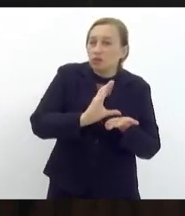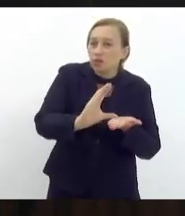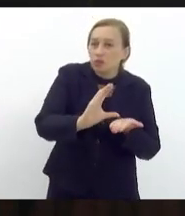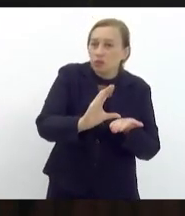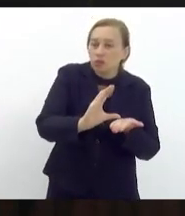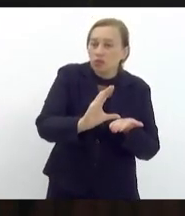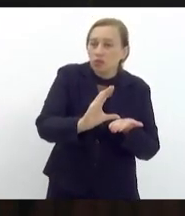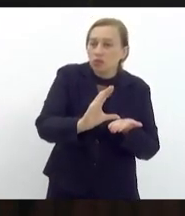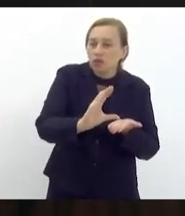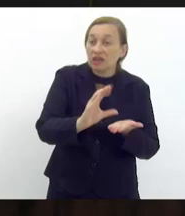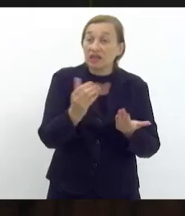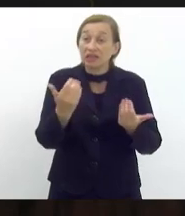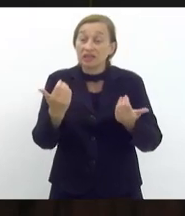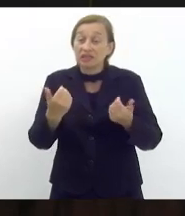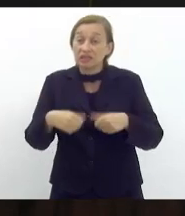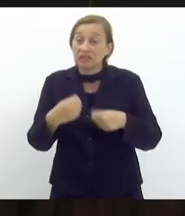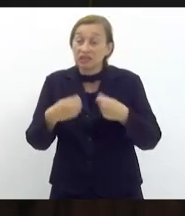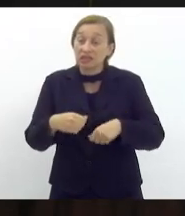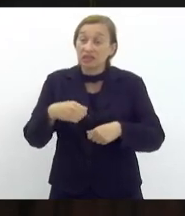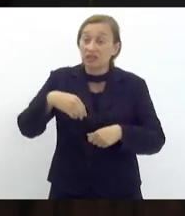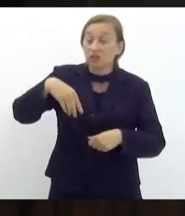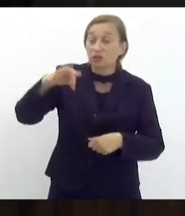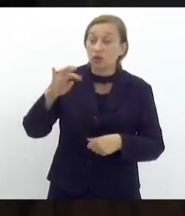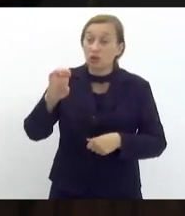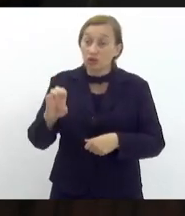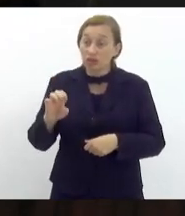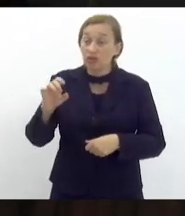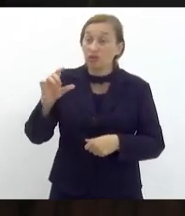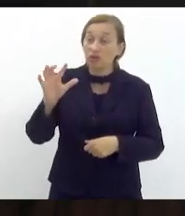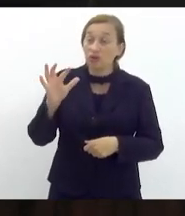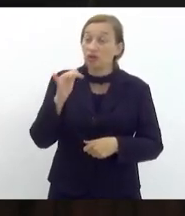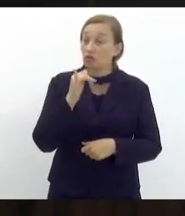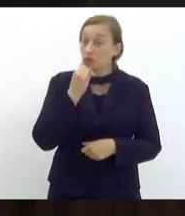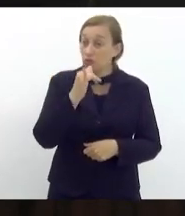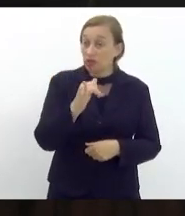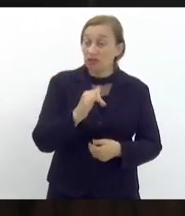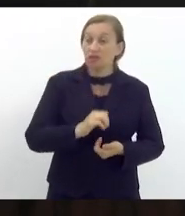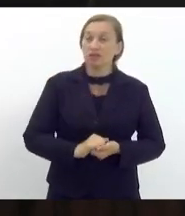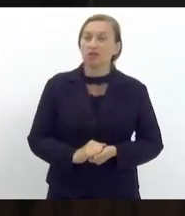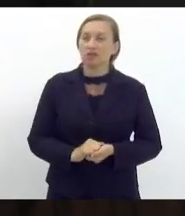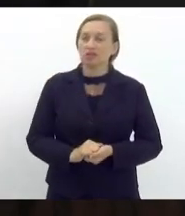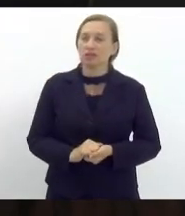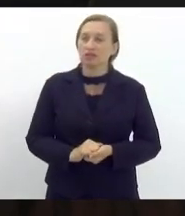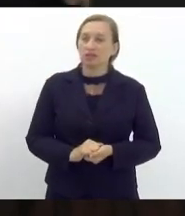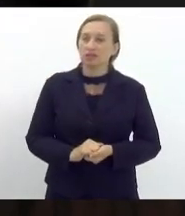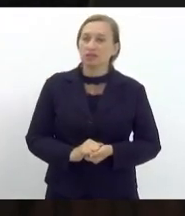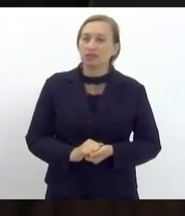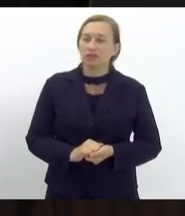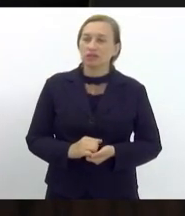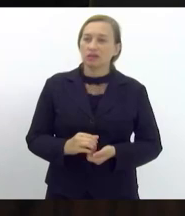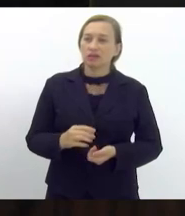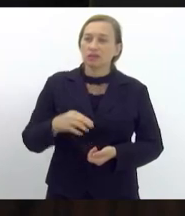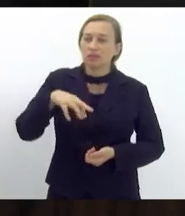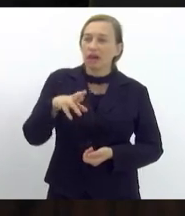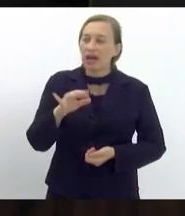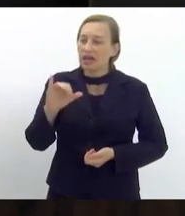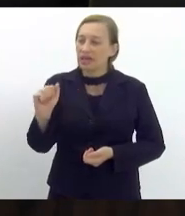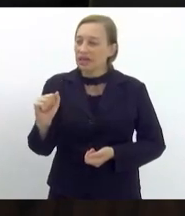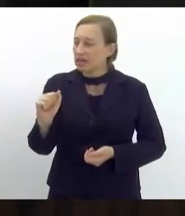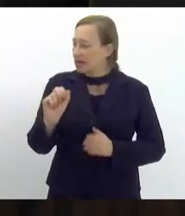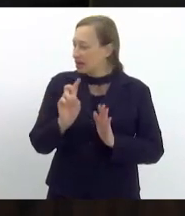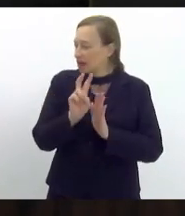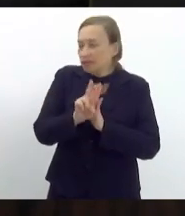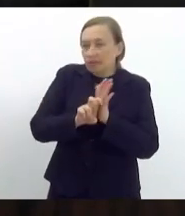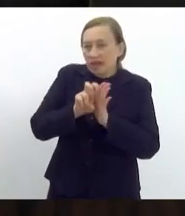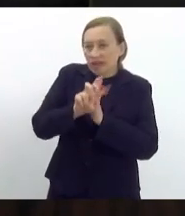a demanda que há na região norte fulminante Norte Fluminense pela Patrulha Maria da Penha pareceres a comissão